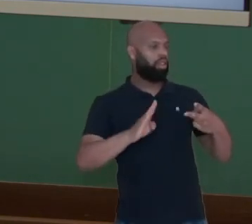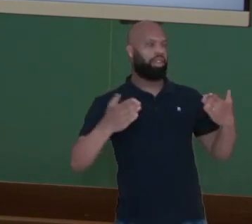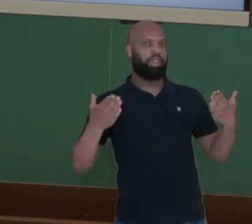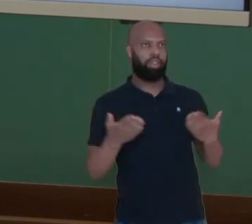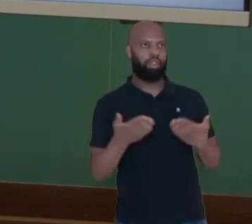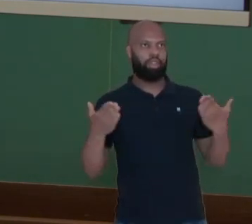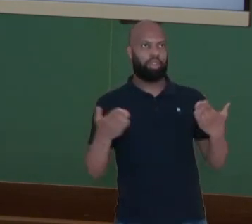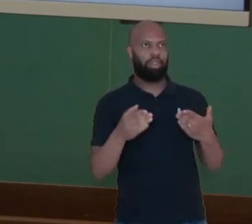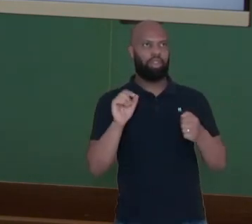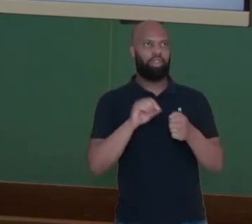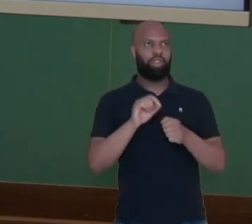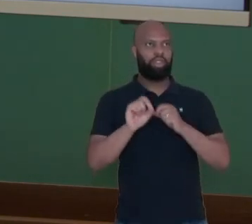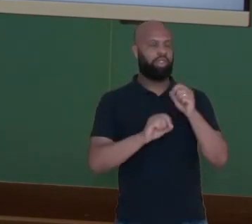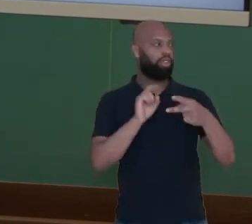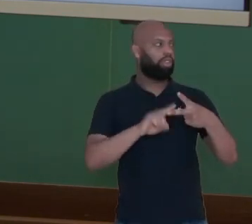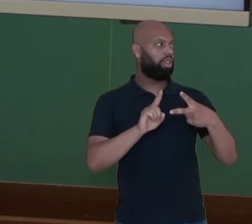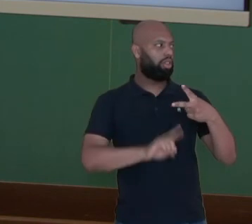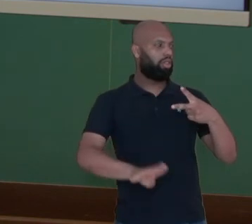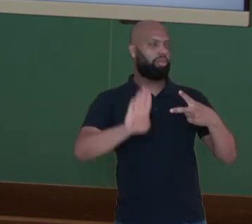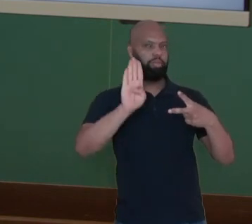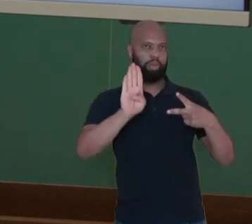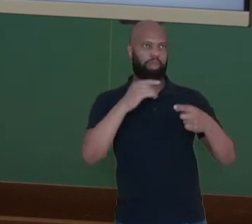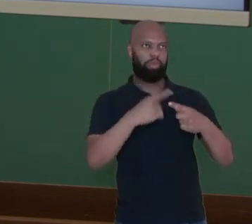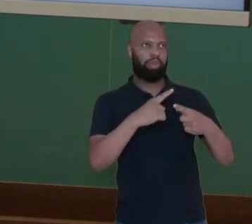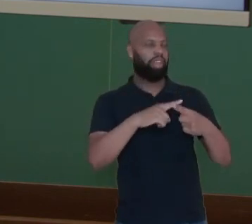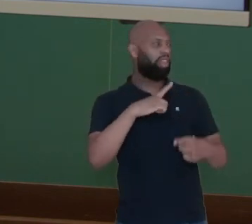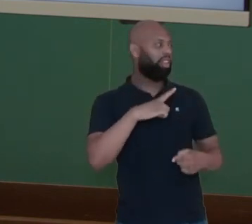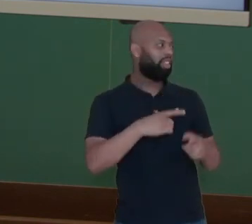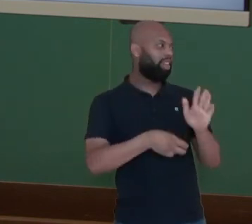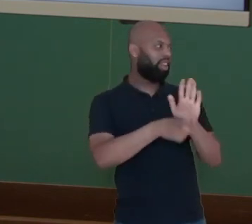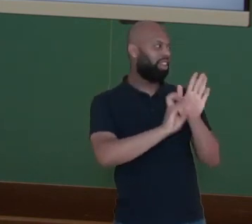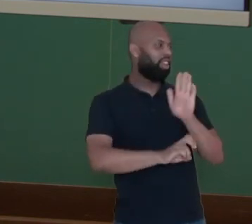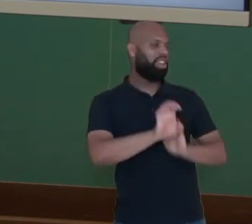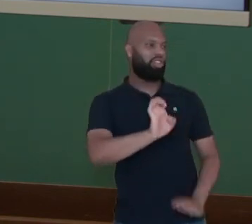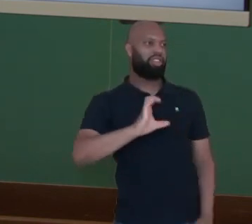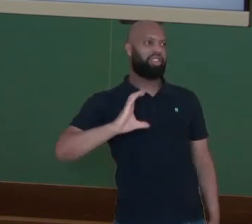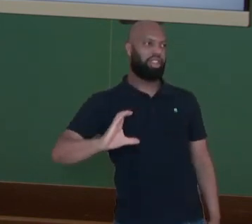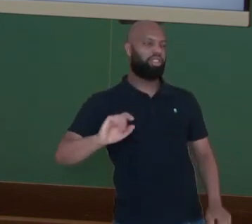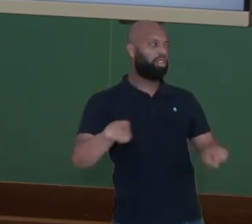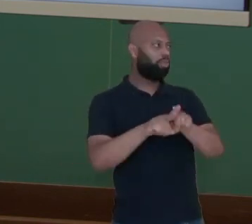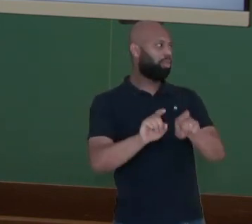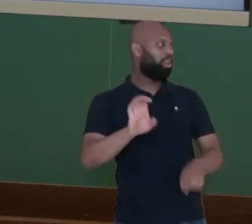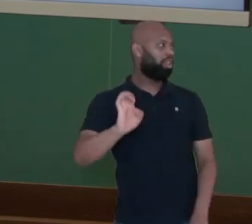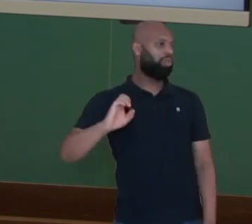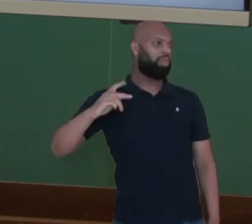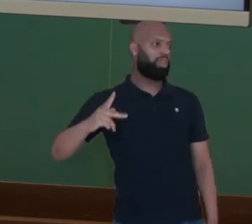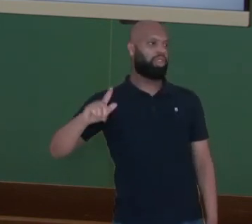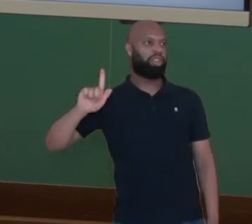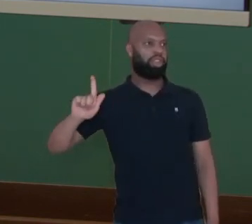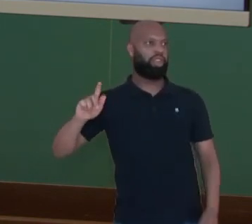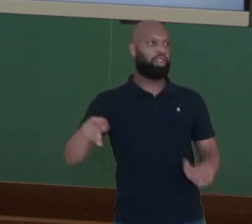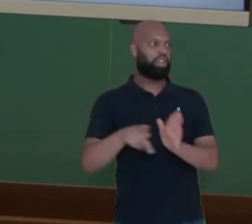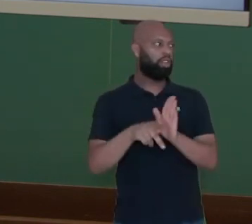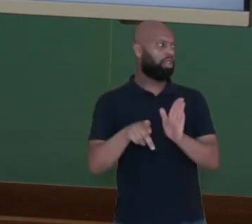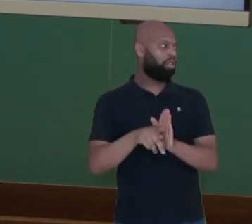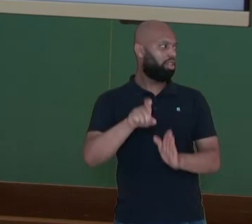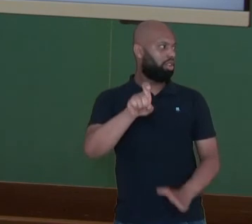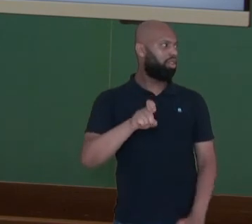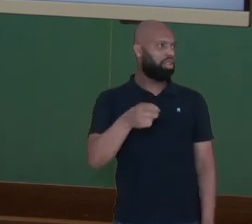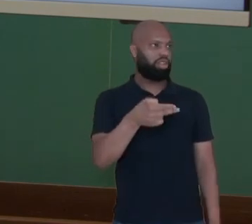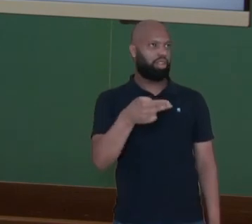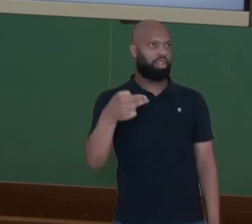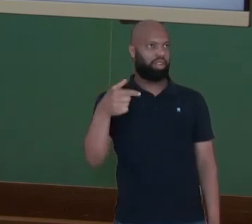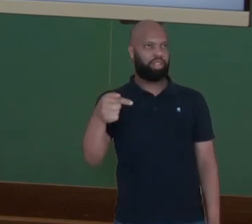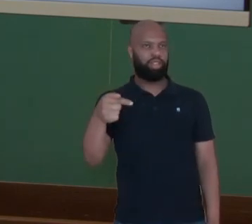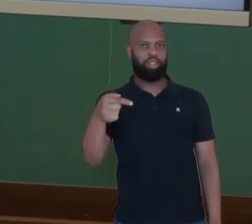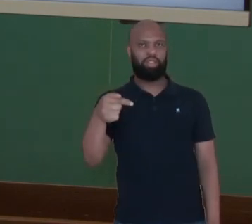Agora, vamos fazer a parte B. Ele diz o seguinte, a energia cinética e potencial do carrinho na posição x igual a